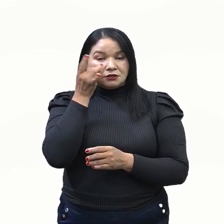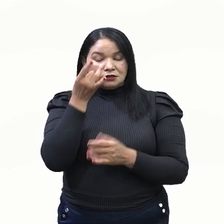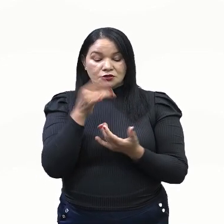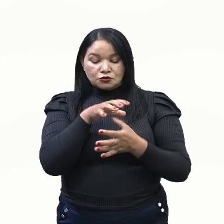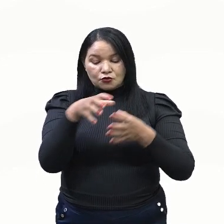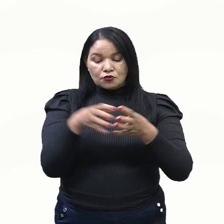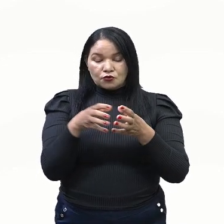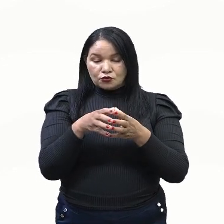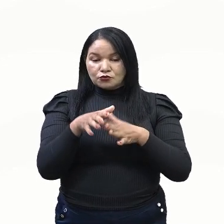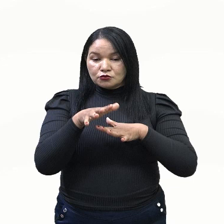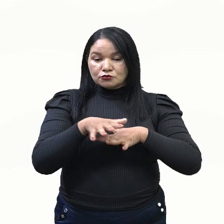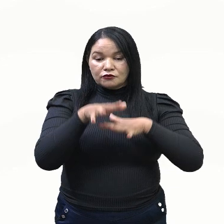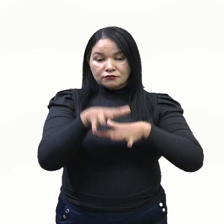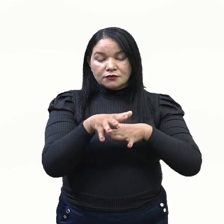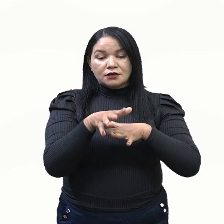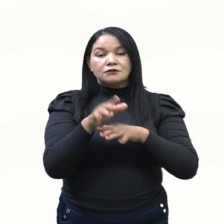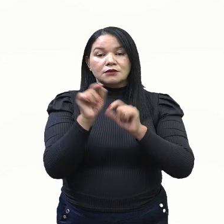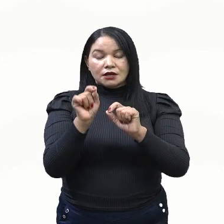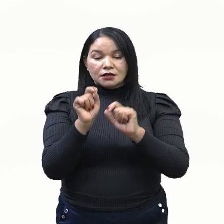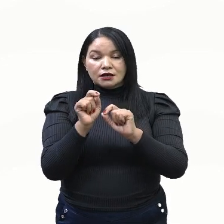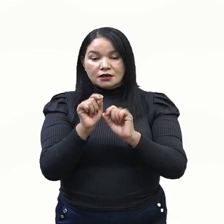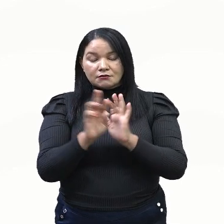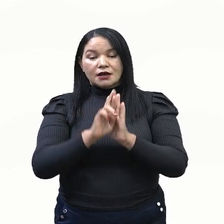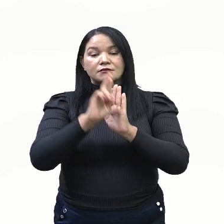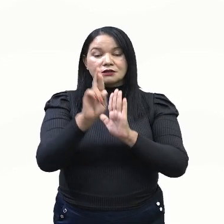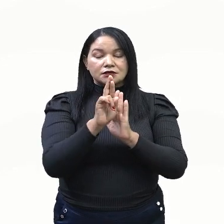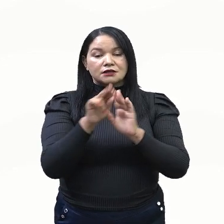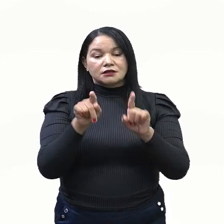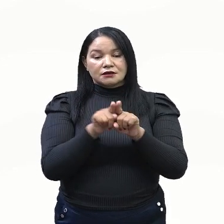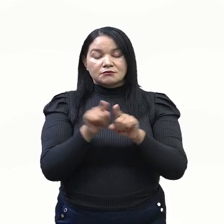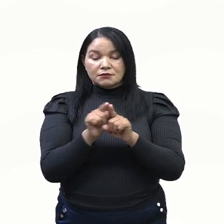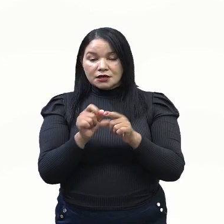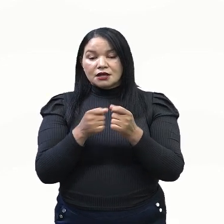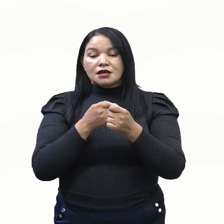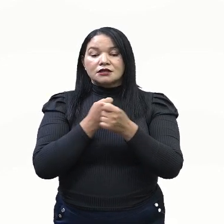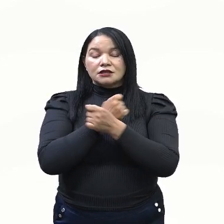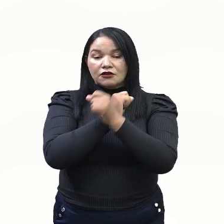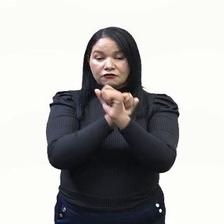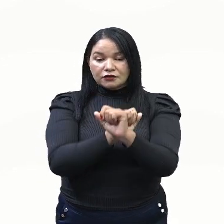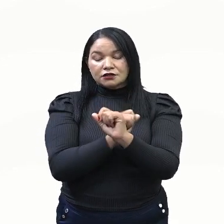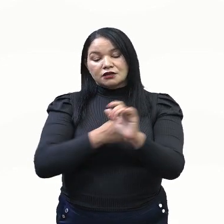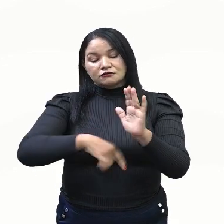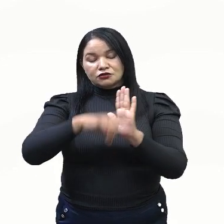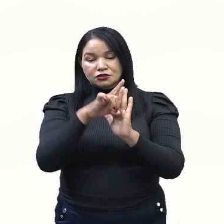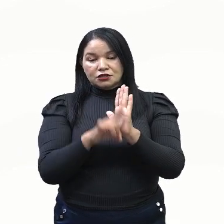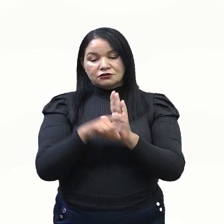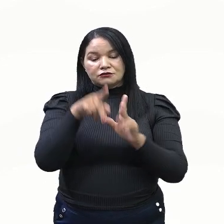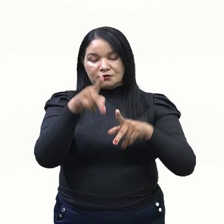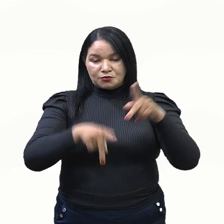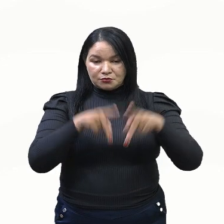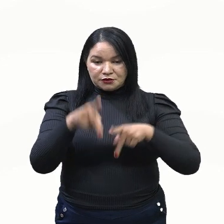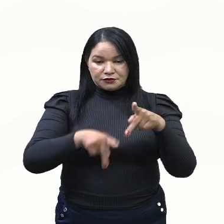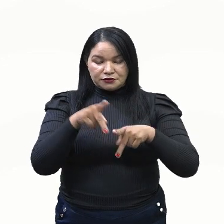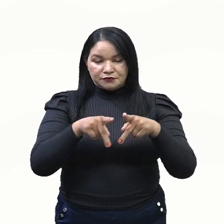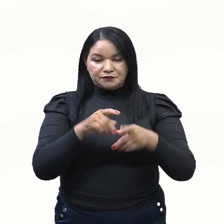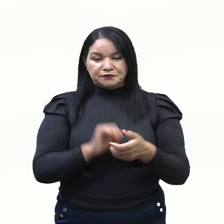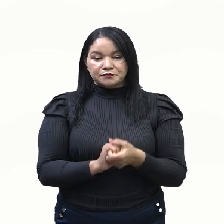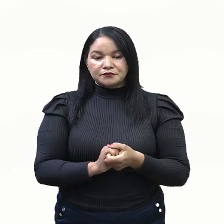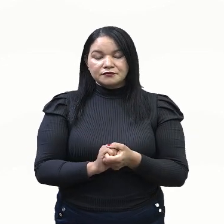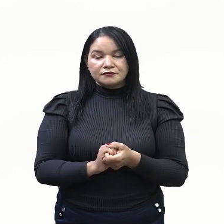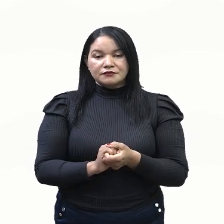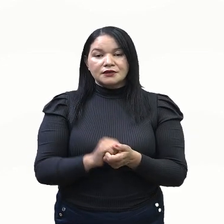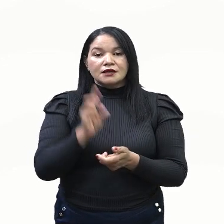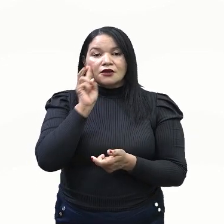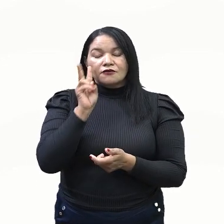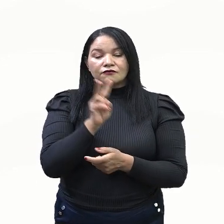para representar e também defender os direitos dessa população. vamos observar que essa